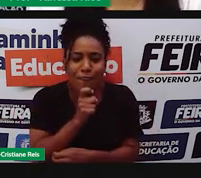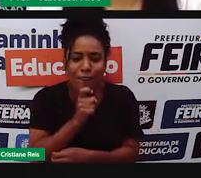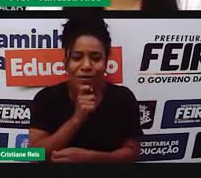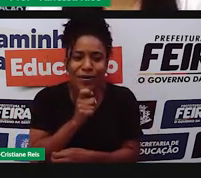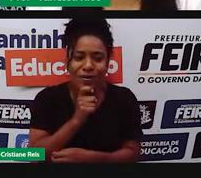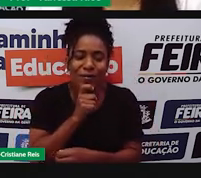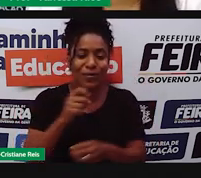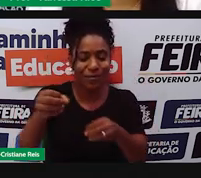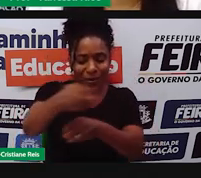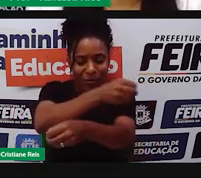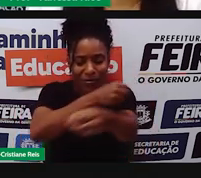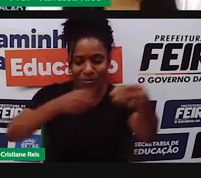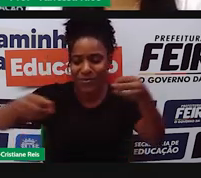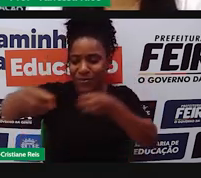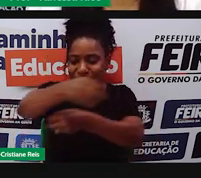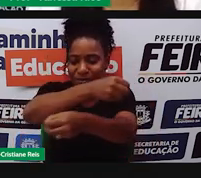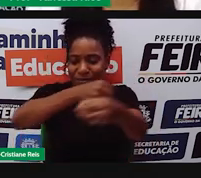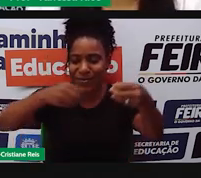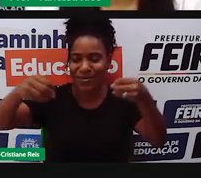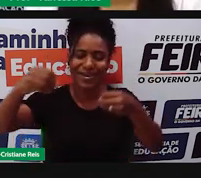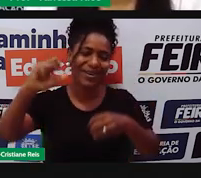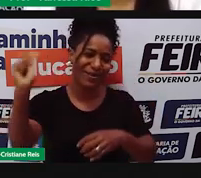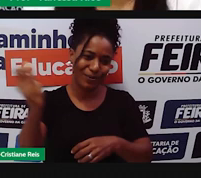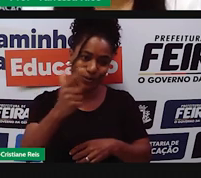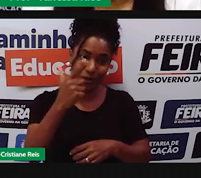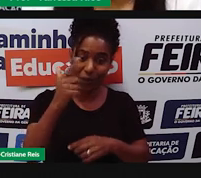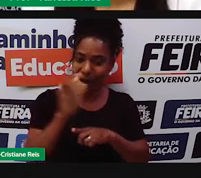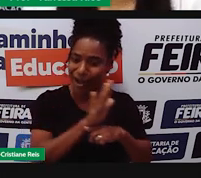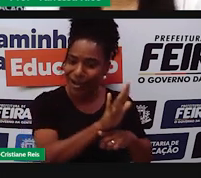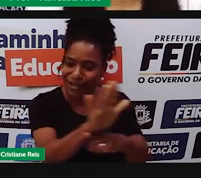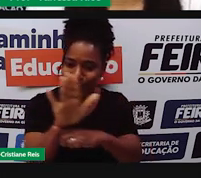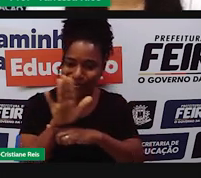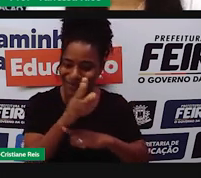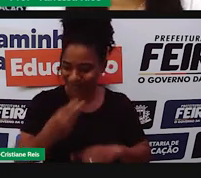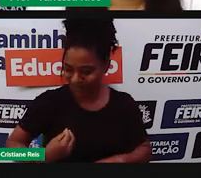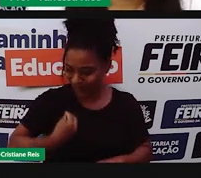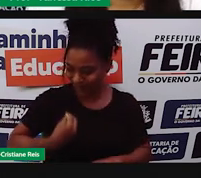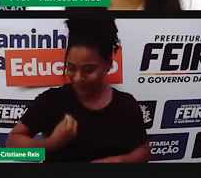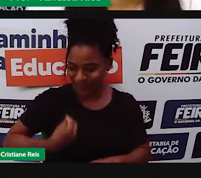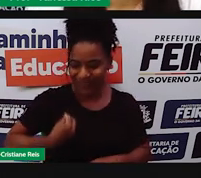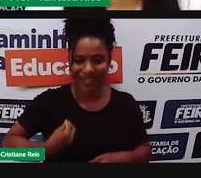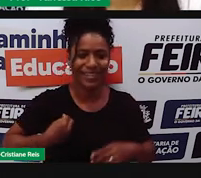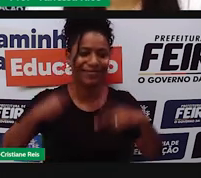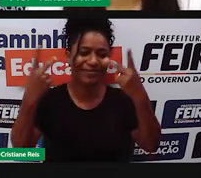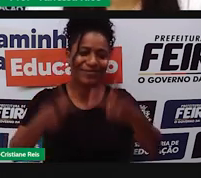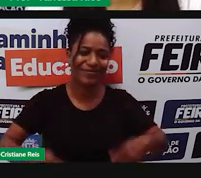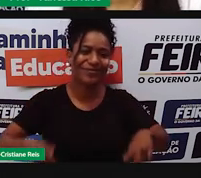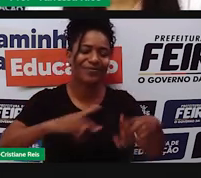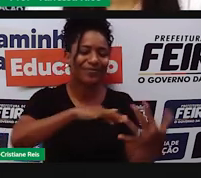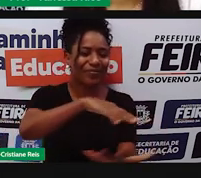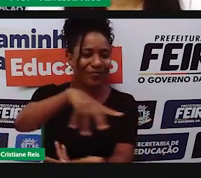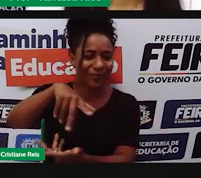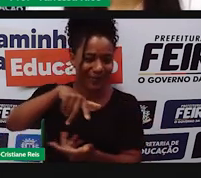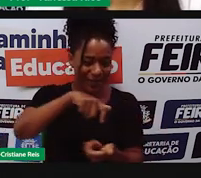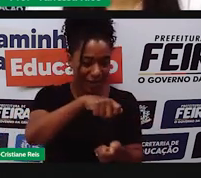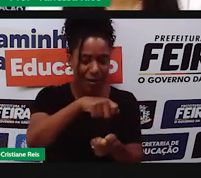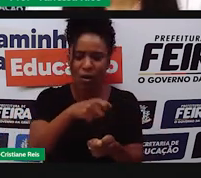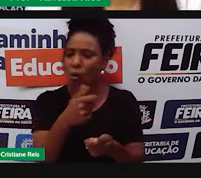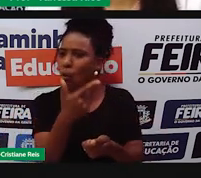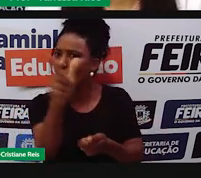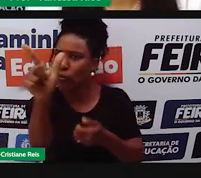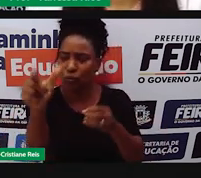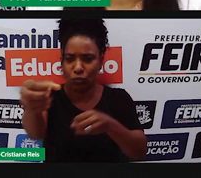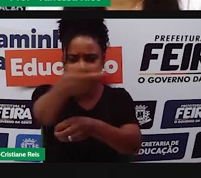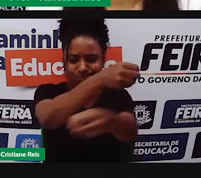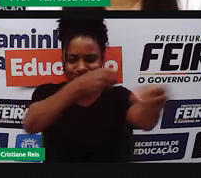favorecer a existência da vida no planeta Terra. Algo que não acontece, né, nos outros planetas, que não